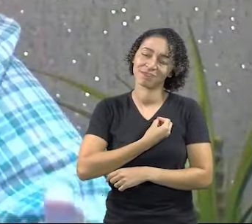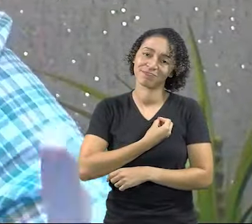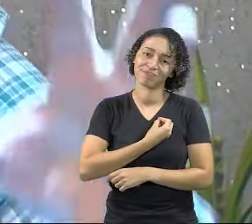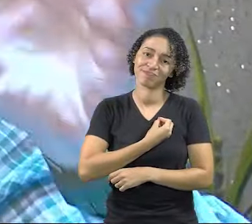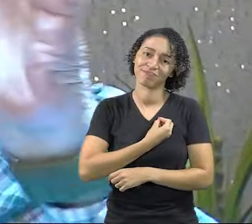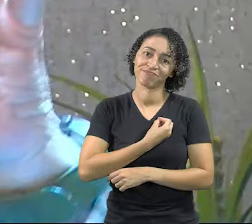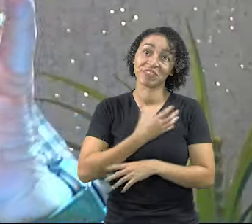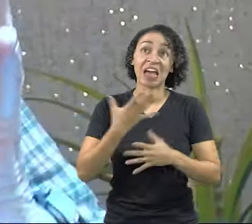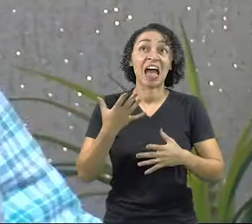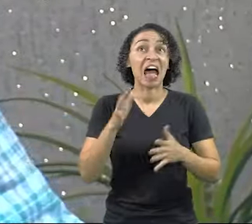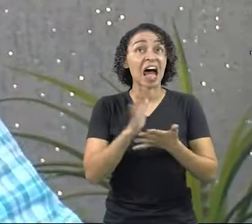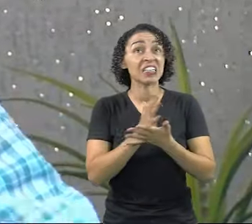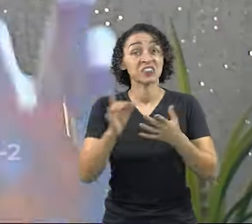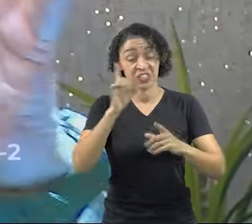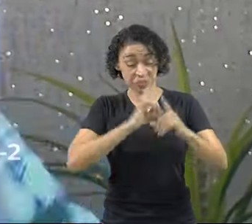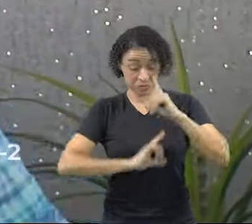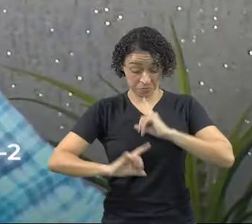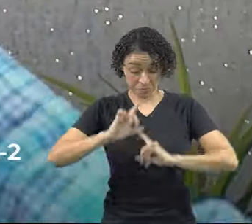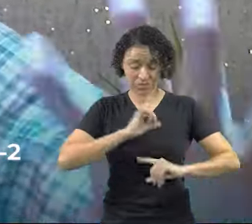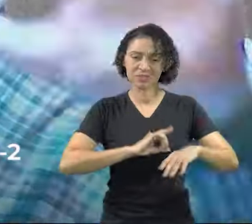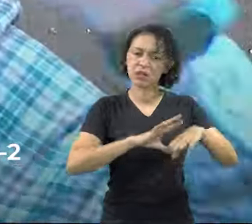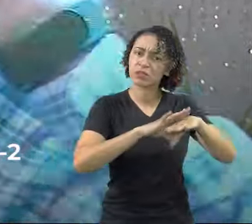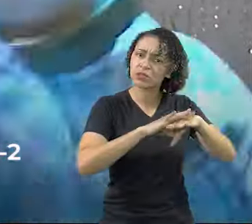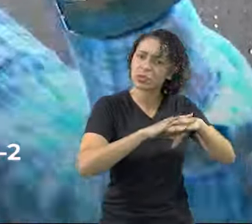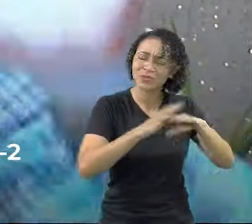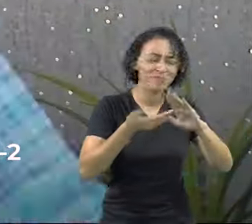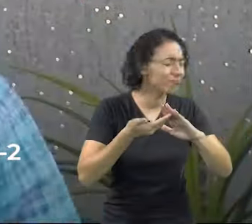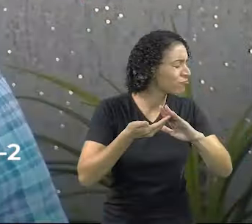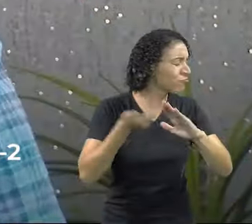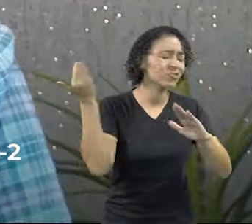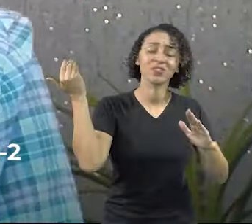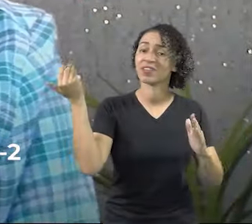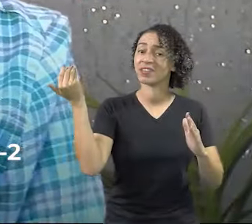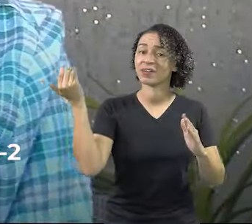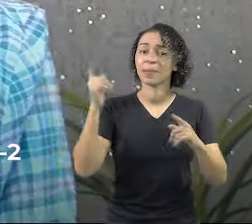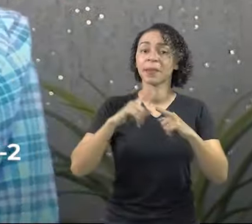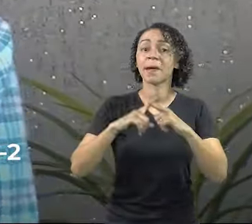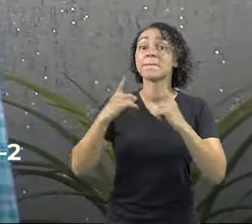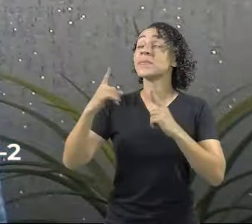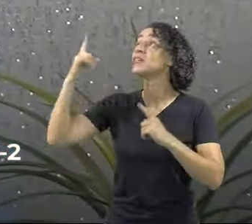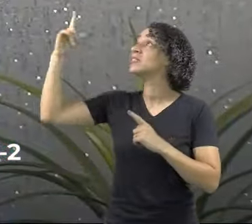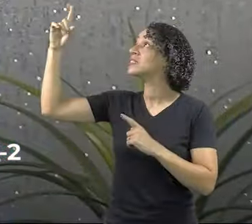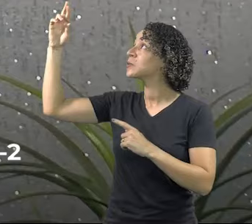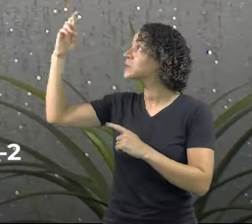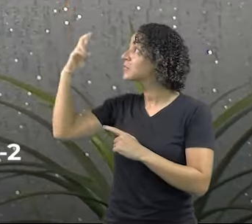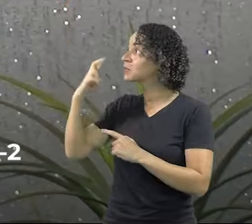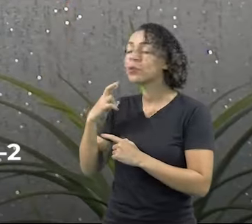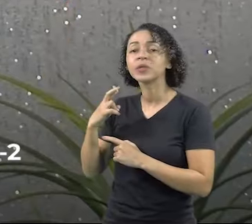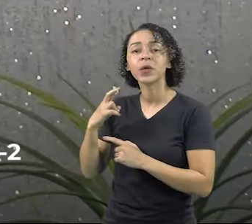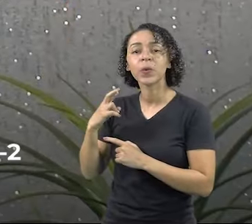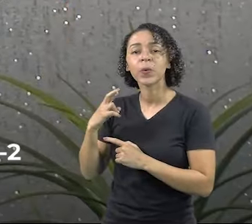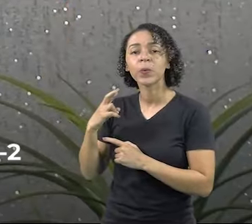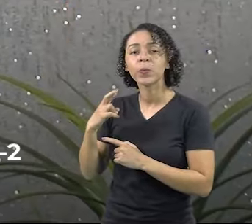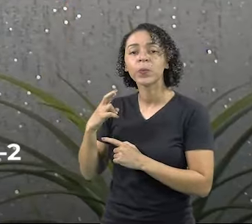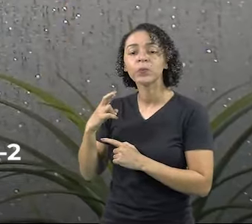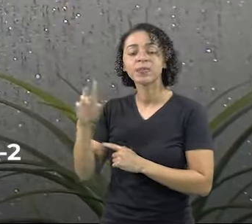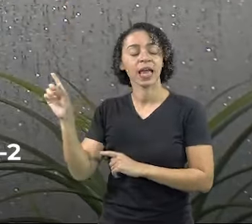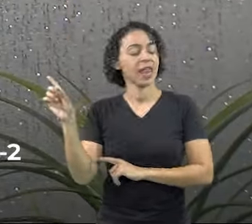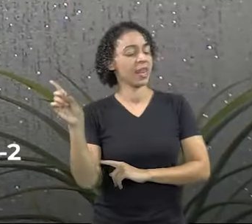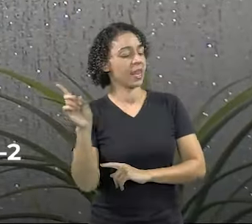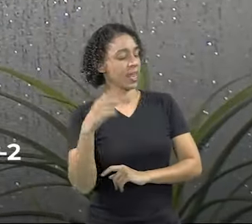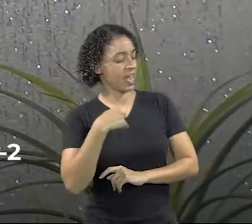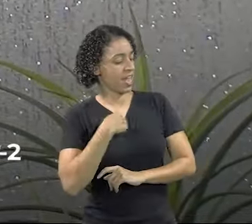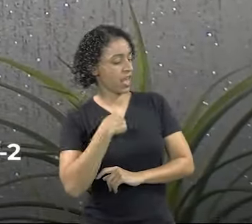acusação Talvez uma depressão uma enfermidade afasta isso de mim E Deus respondeu para ele o